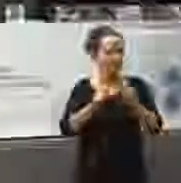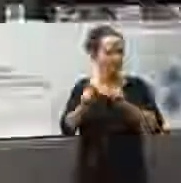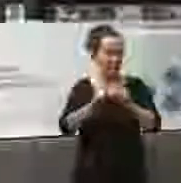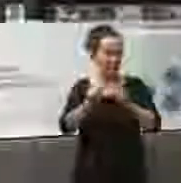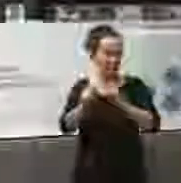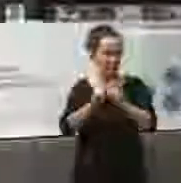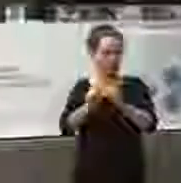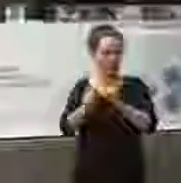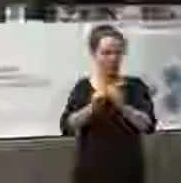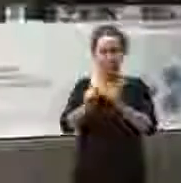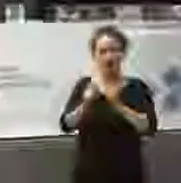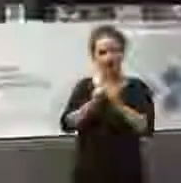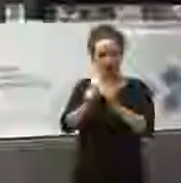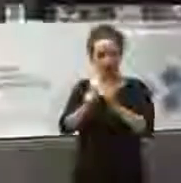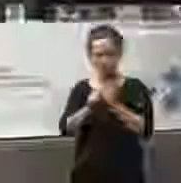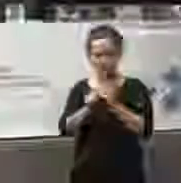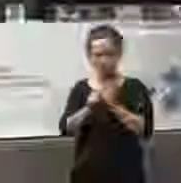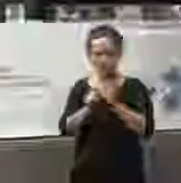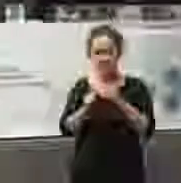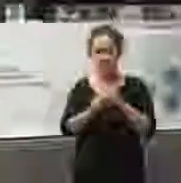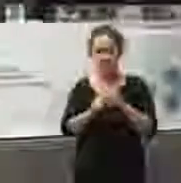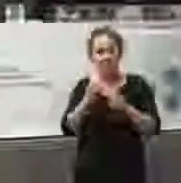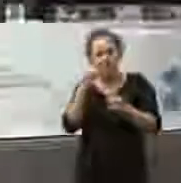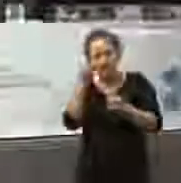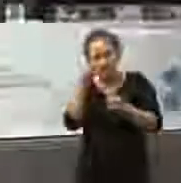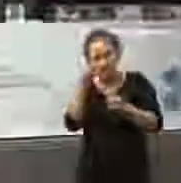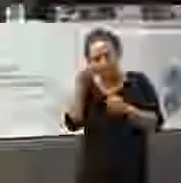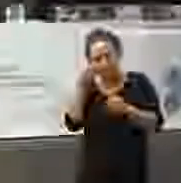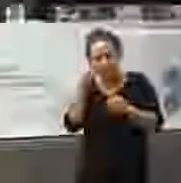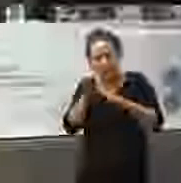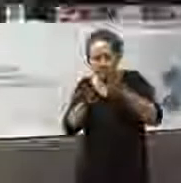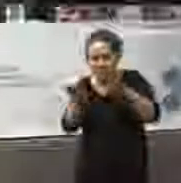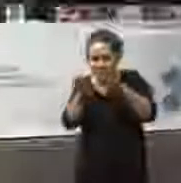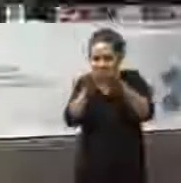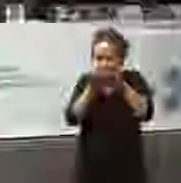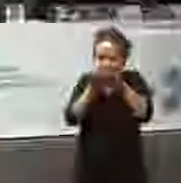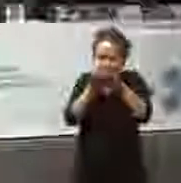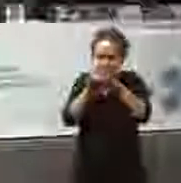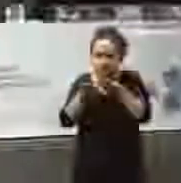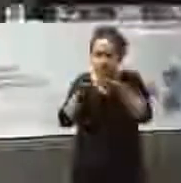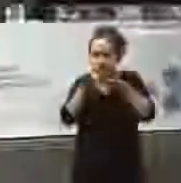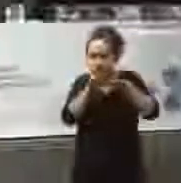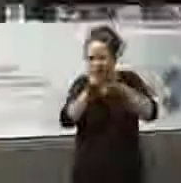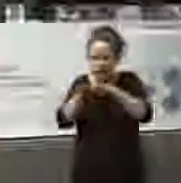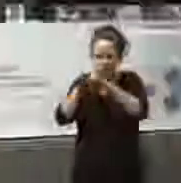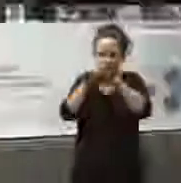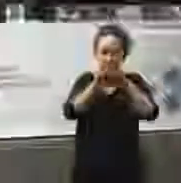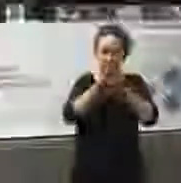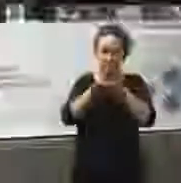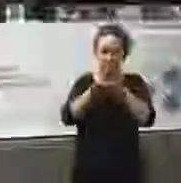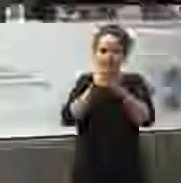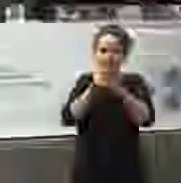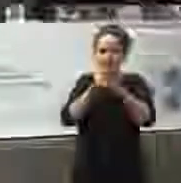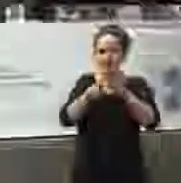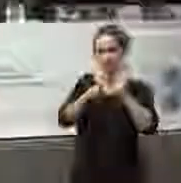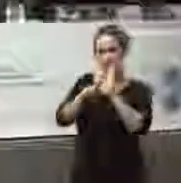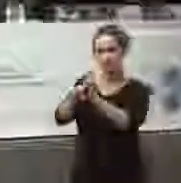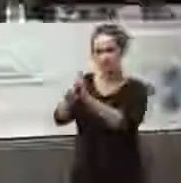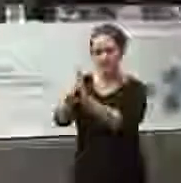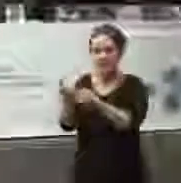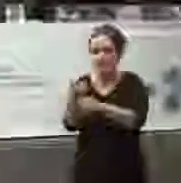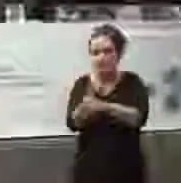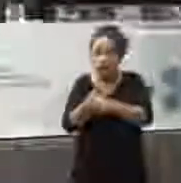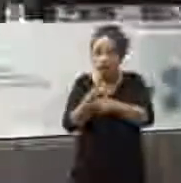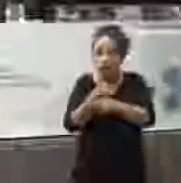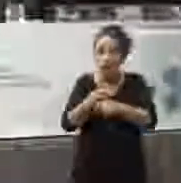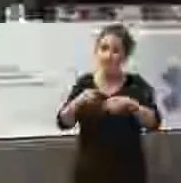significa ela vai tentar equilibrar a necessidade a oferta ea procura